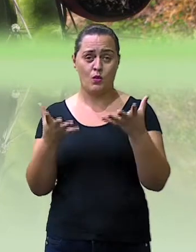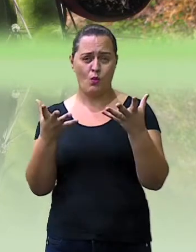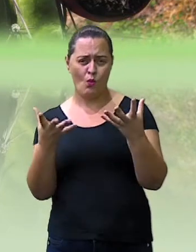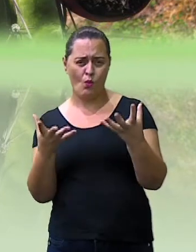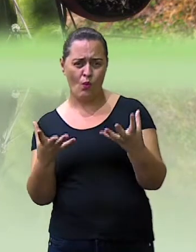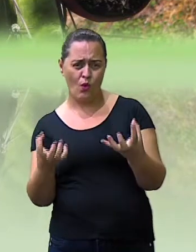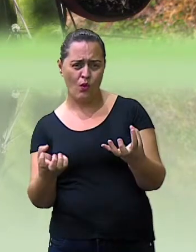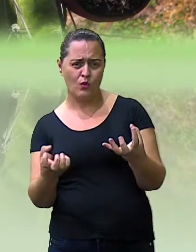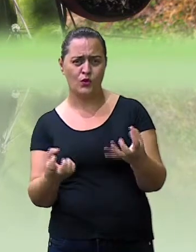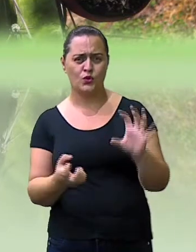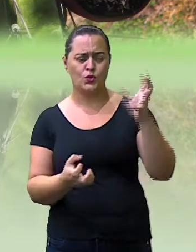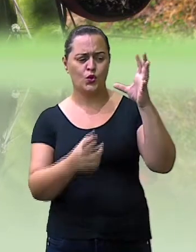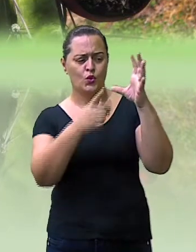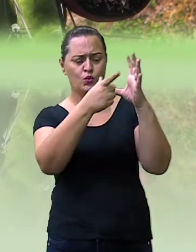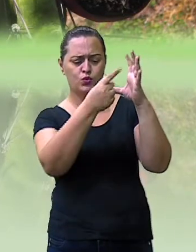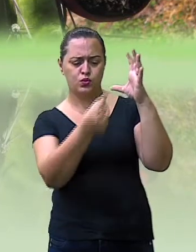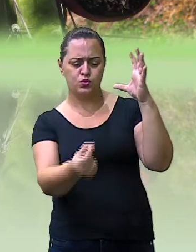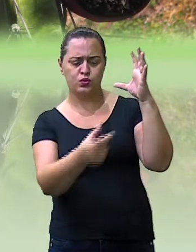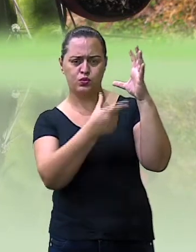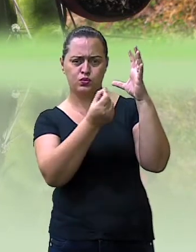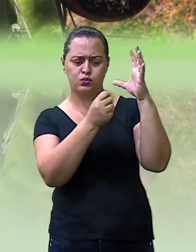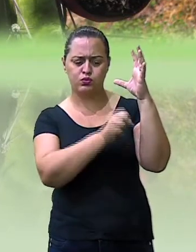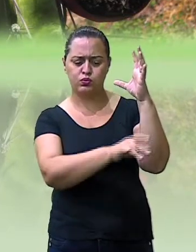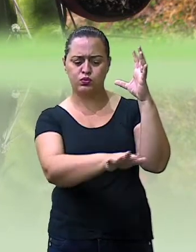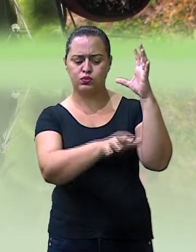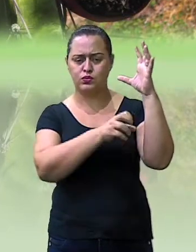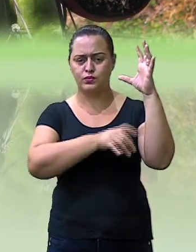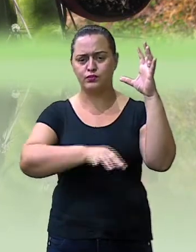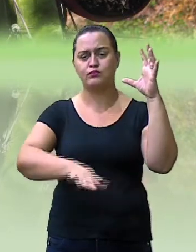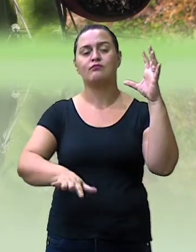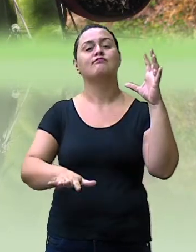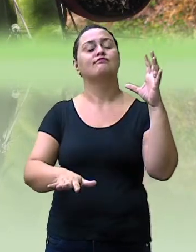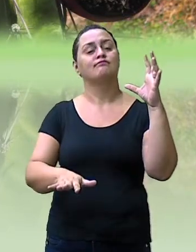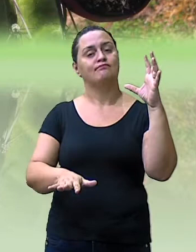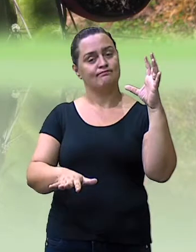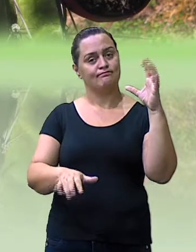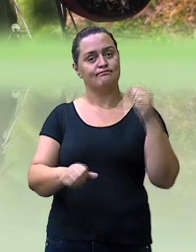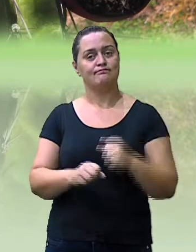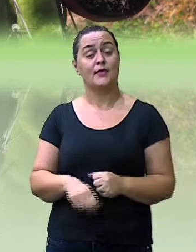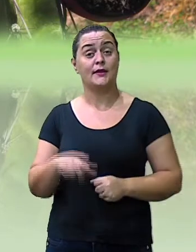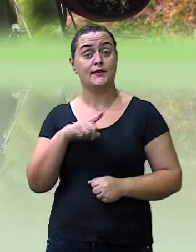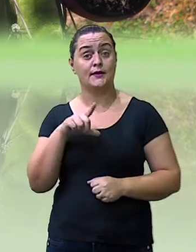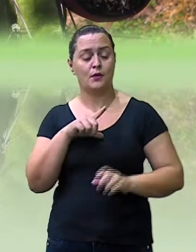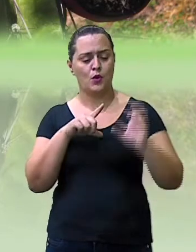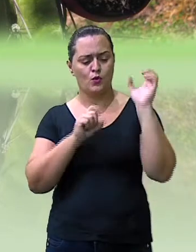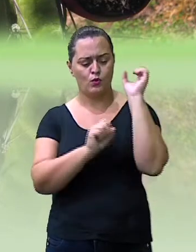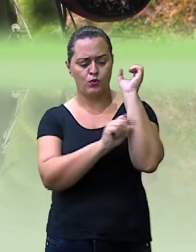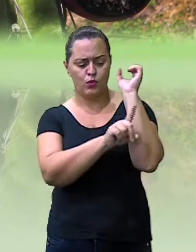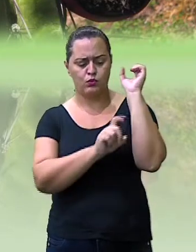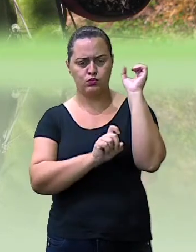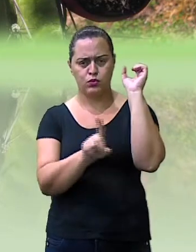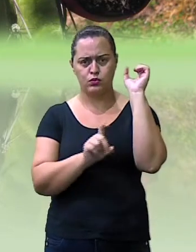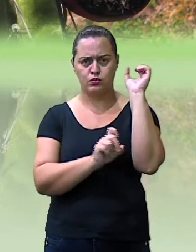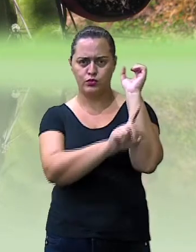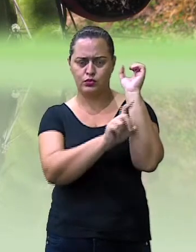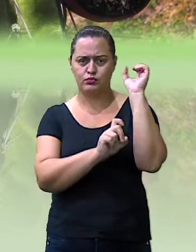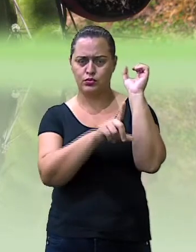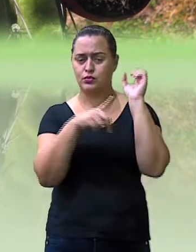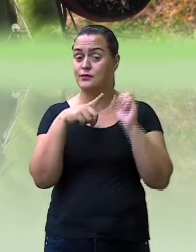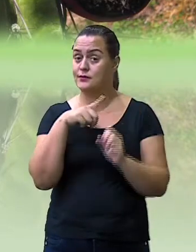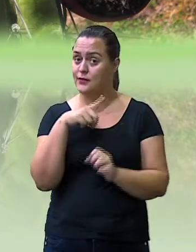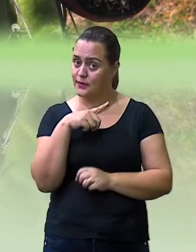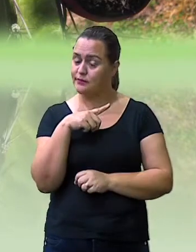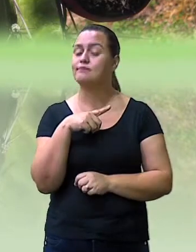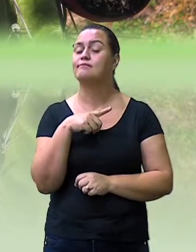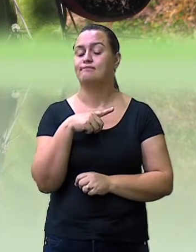nessa região. Há também os cactos. A Caatinga tem aspecto de deserto e a